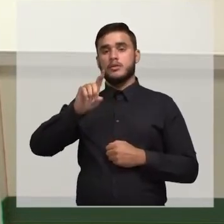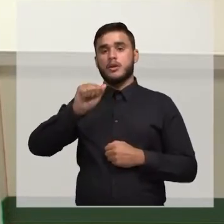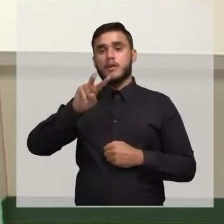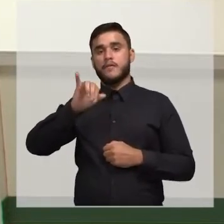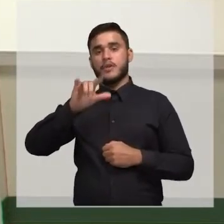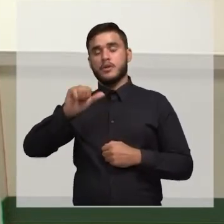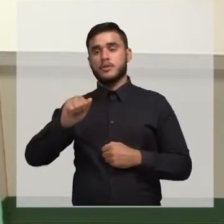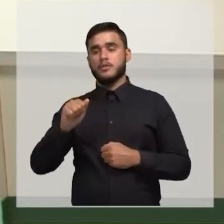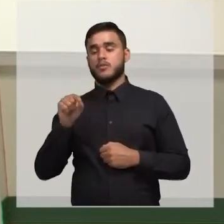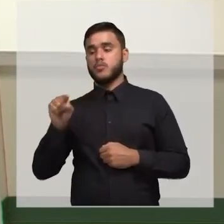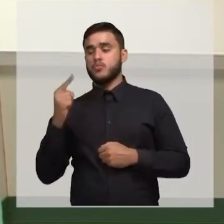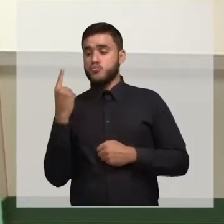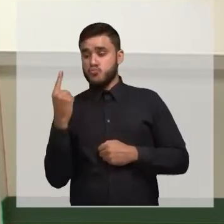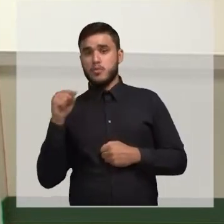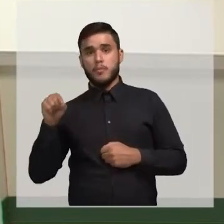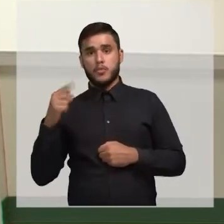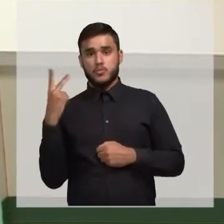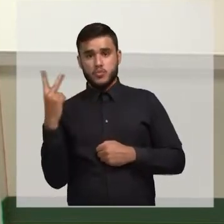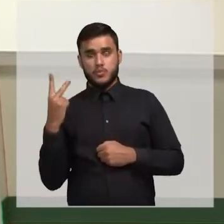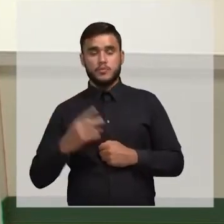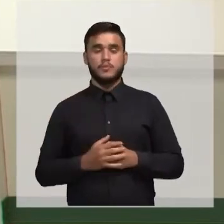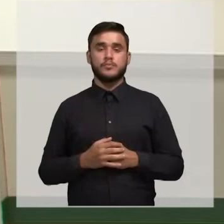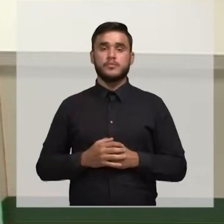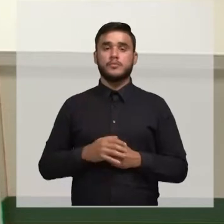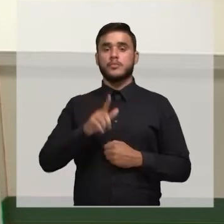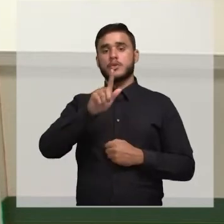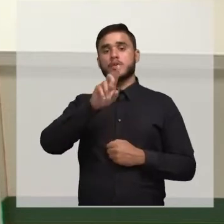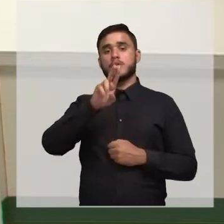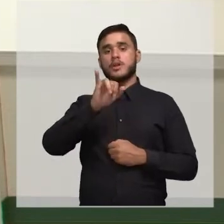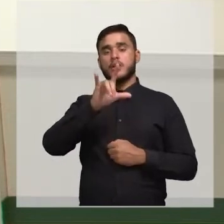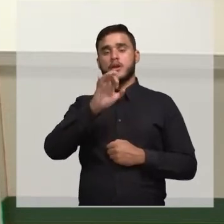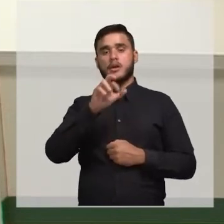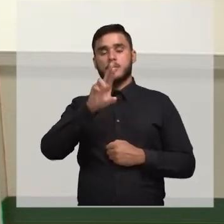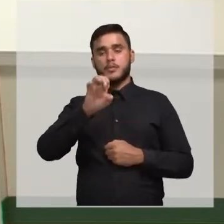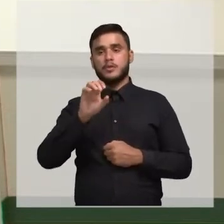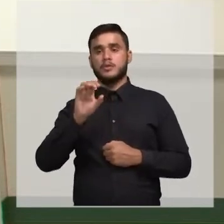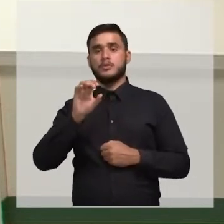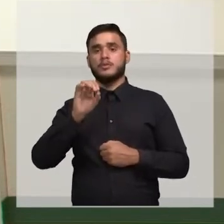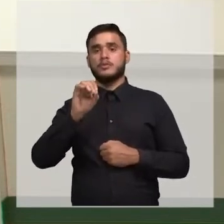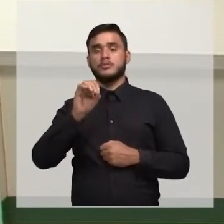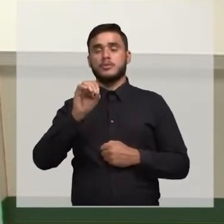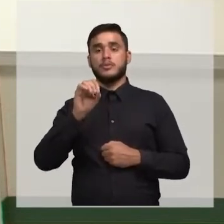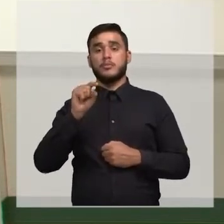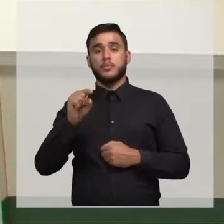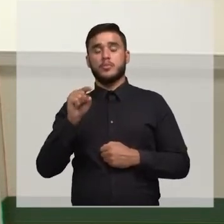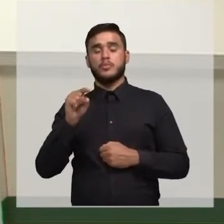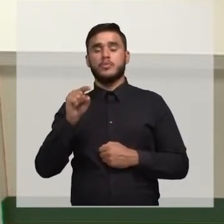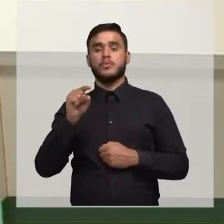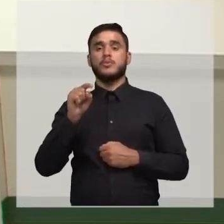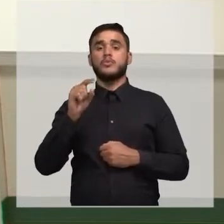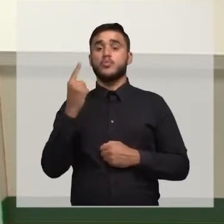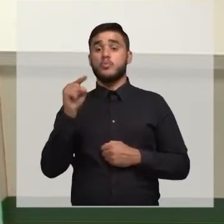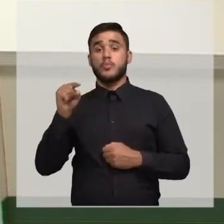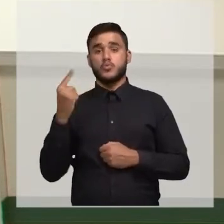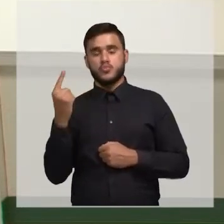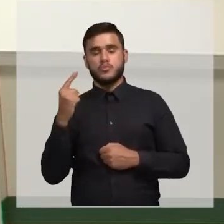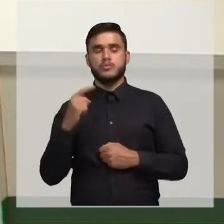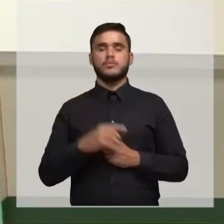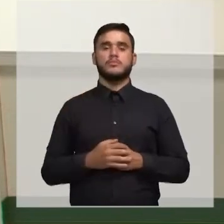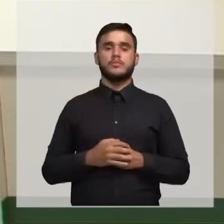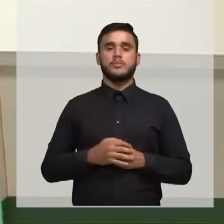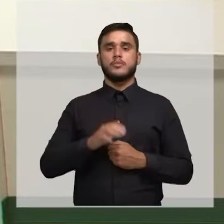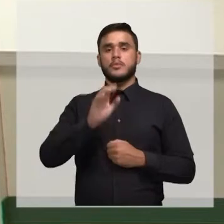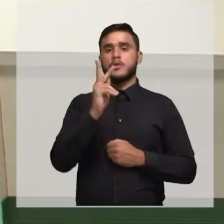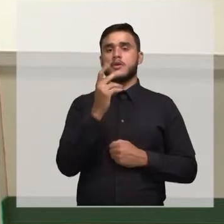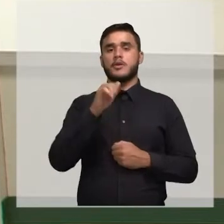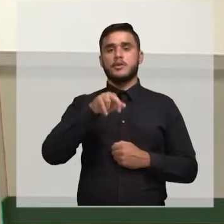candidato, 1,2%. Guilherme Boulos 1,1%. Henrique Meirelles 0,9%, que é o candidato do governo. Candidatura negativa,